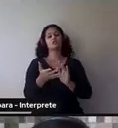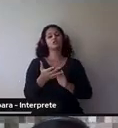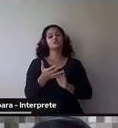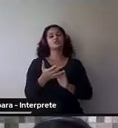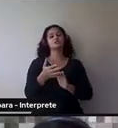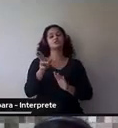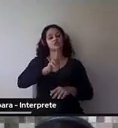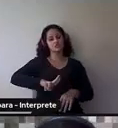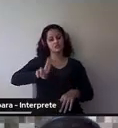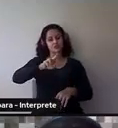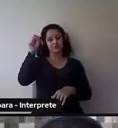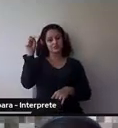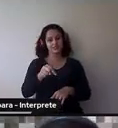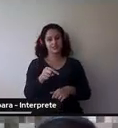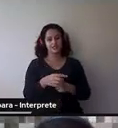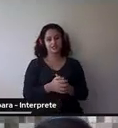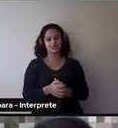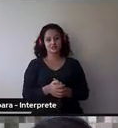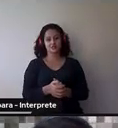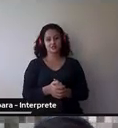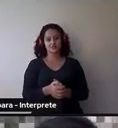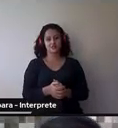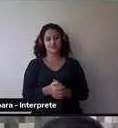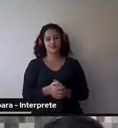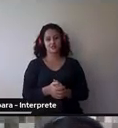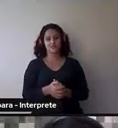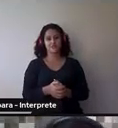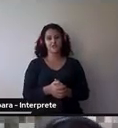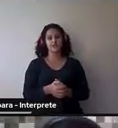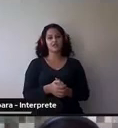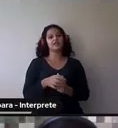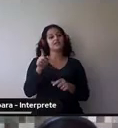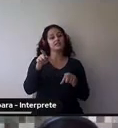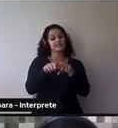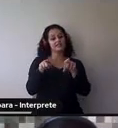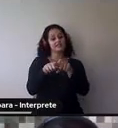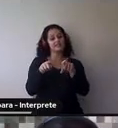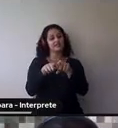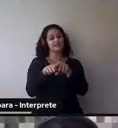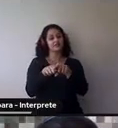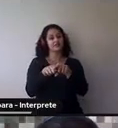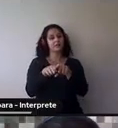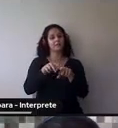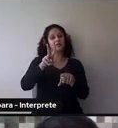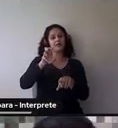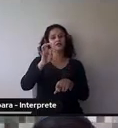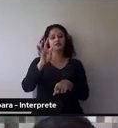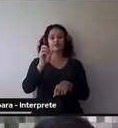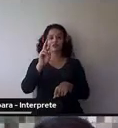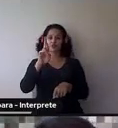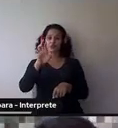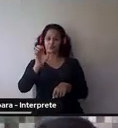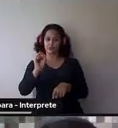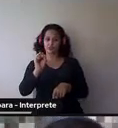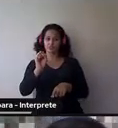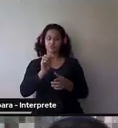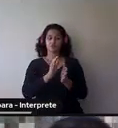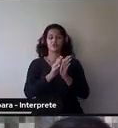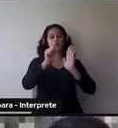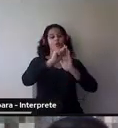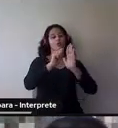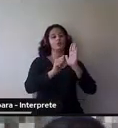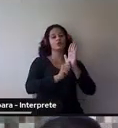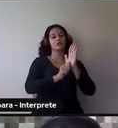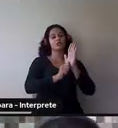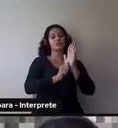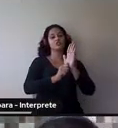utiliza esse método, e vetores de suporte de máquina também, e o algoritmo de máxima entropia, que foi